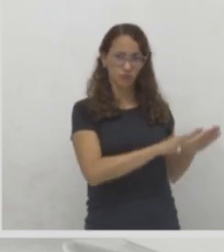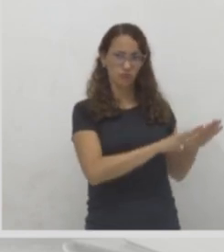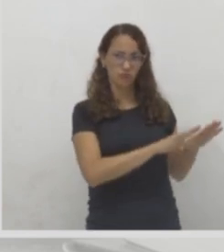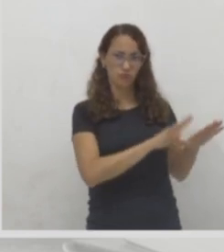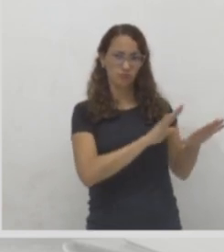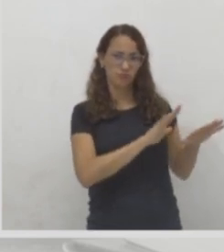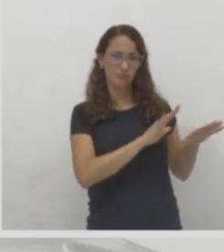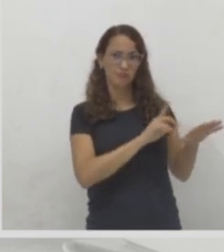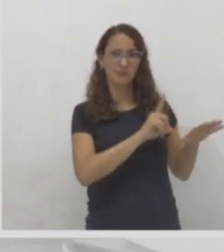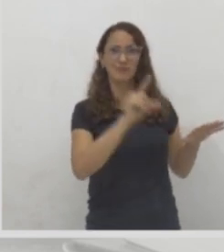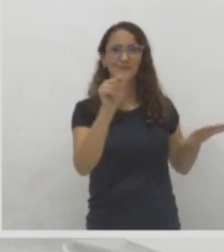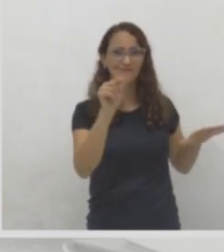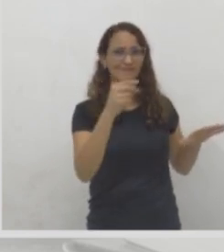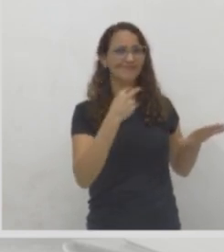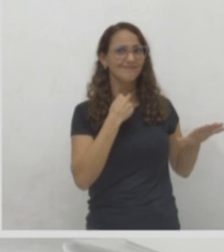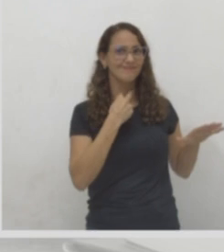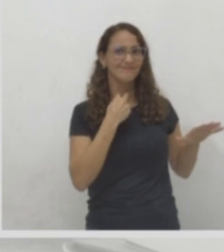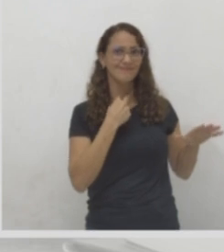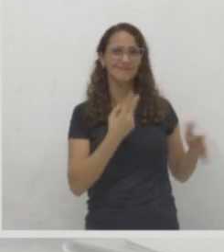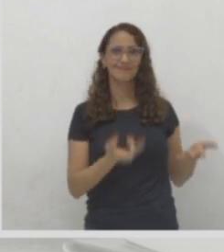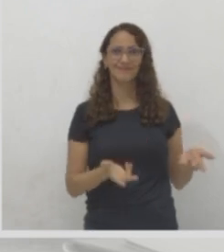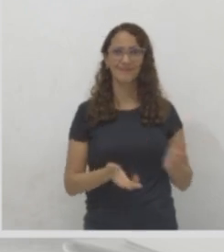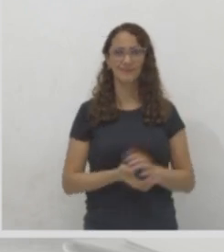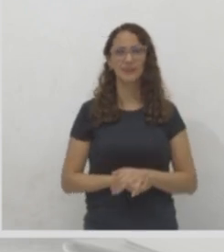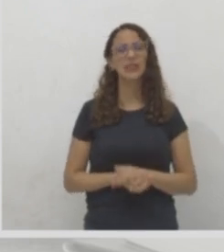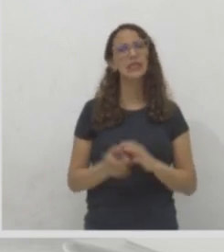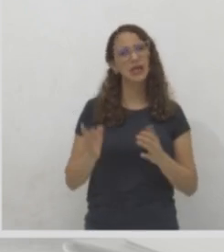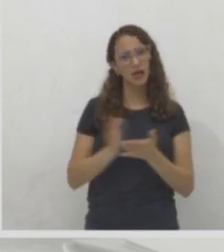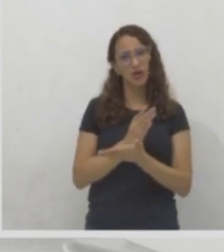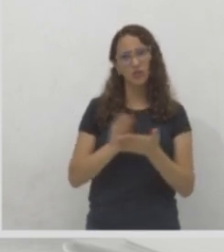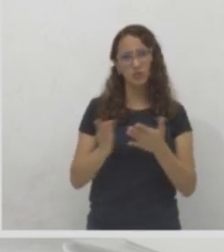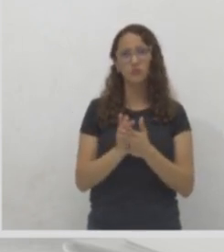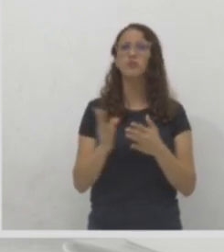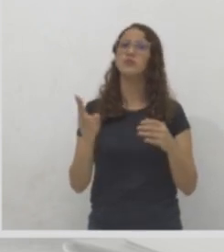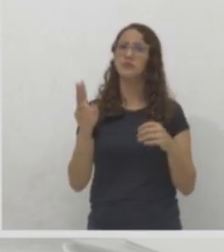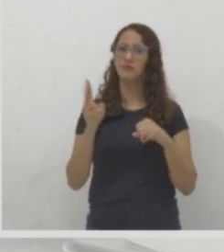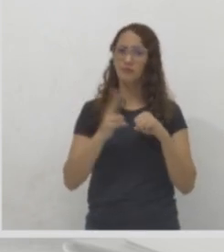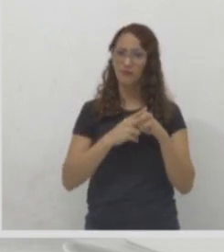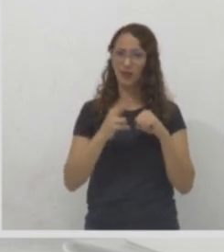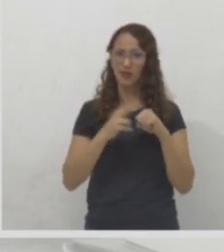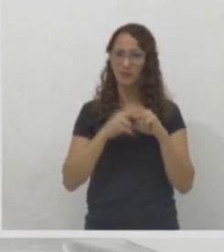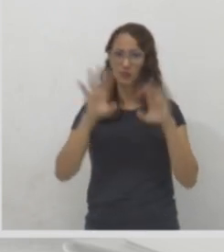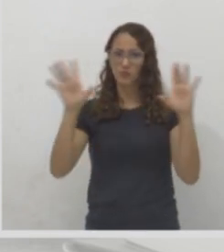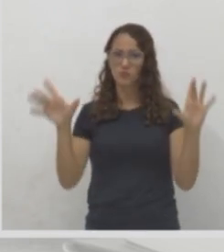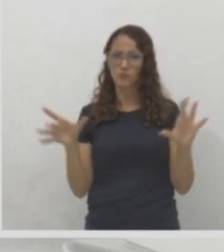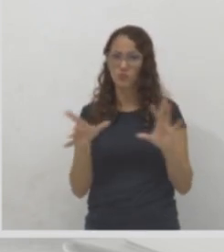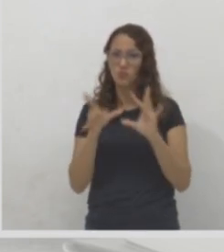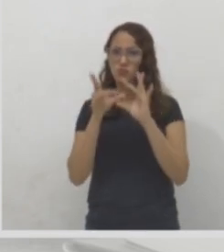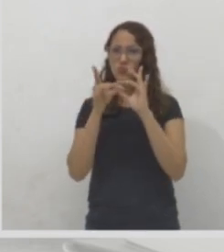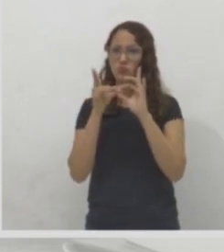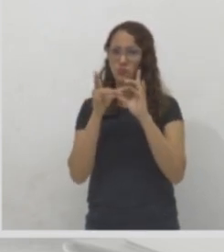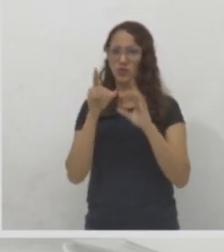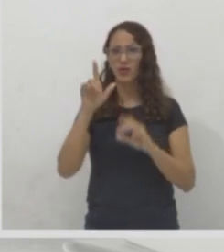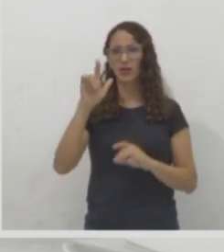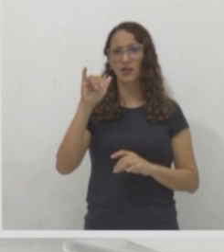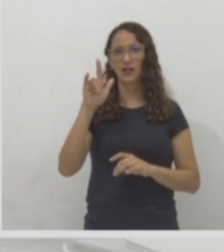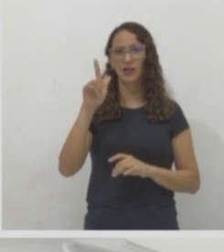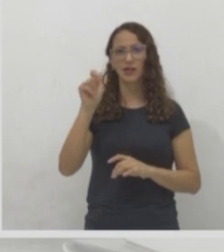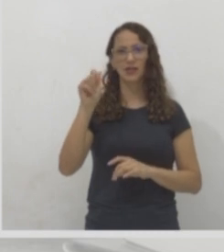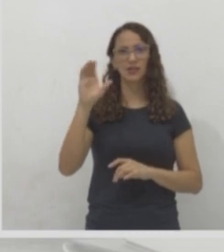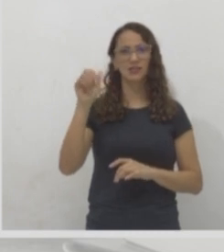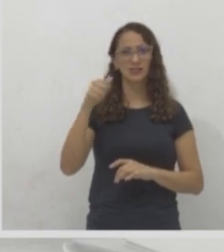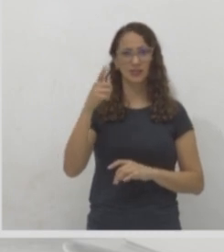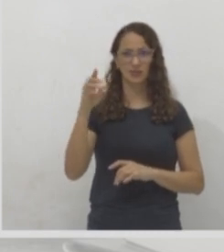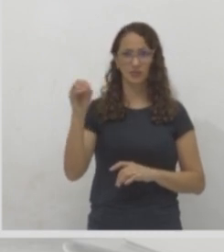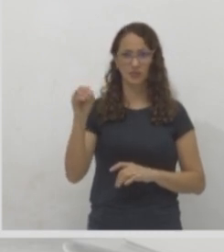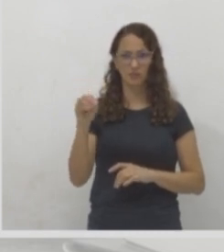entendido? Há alguns verbos de ligação. Vou já falar para vocês, mas eu não quero que vocês decorem, não. Não